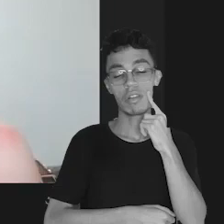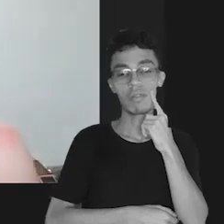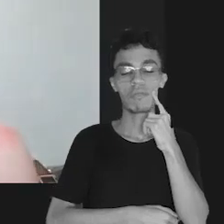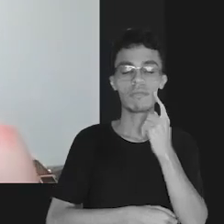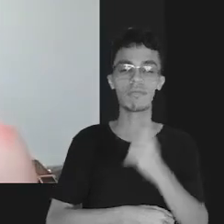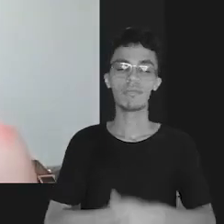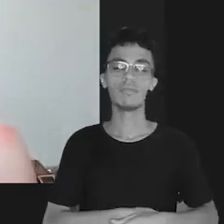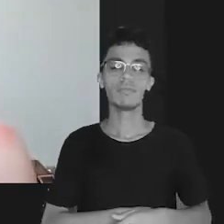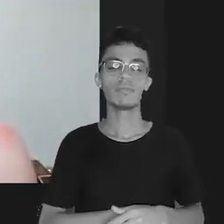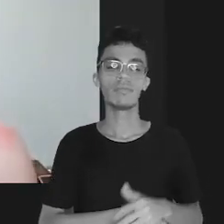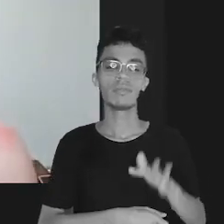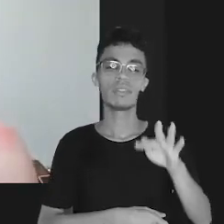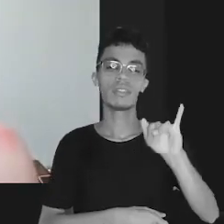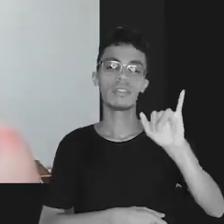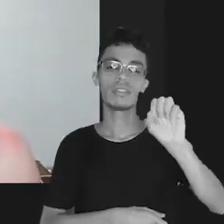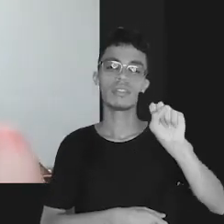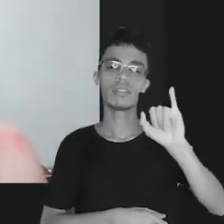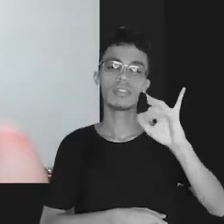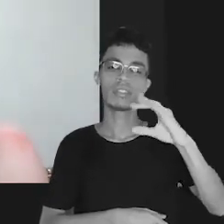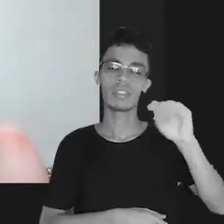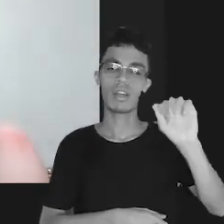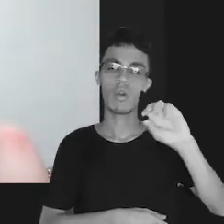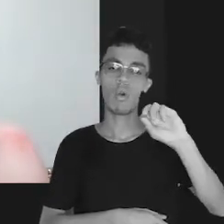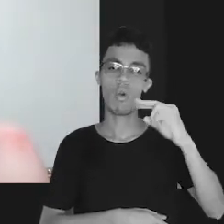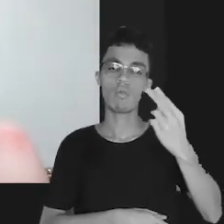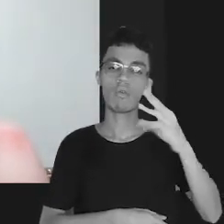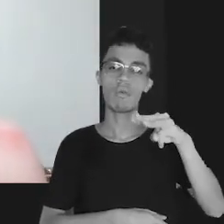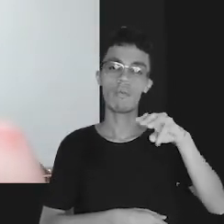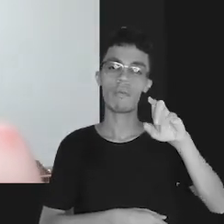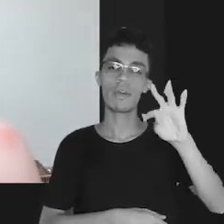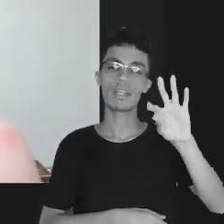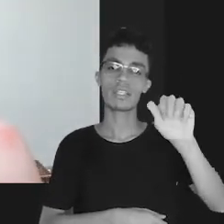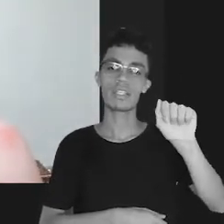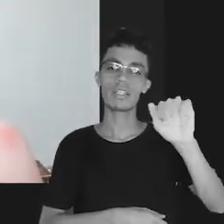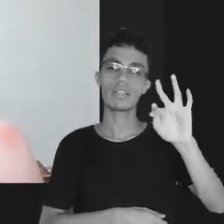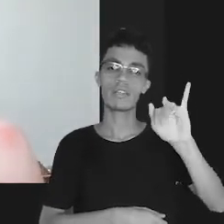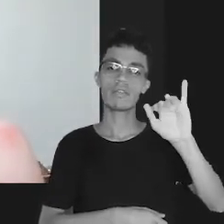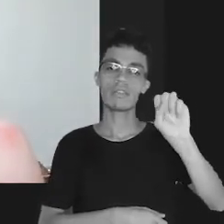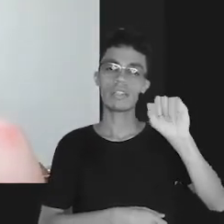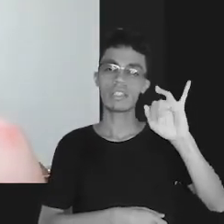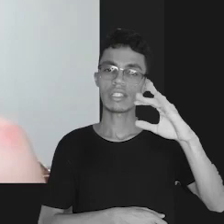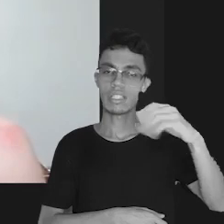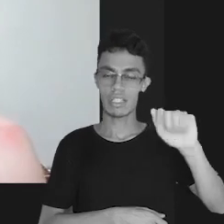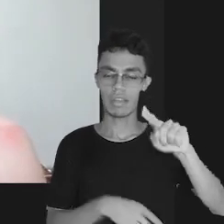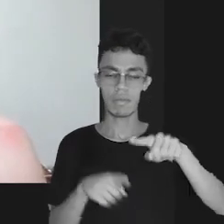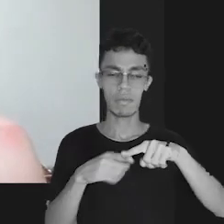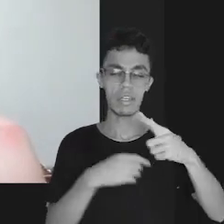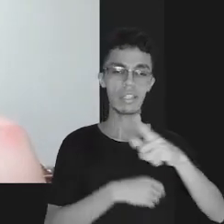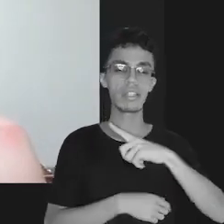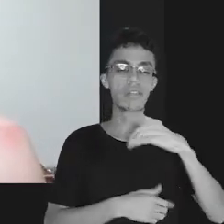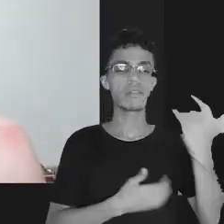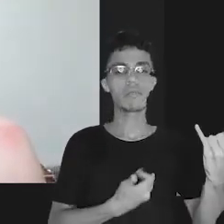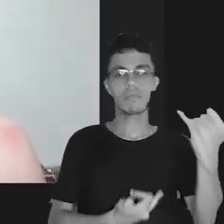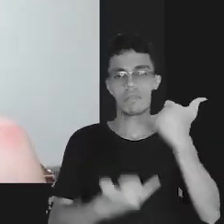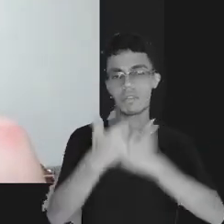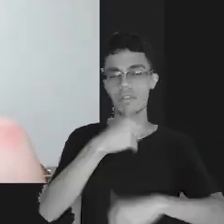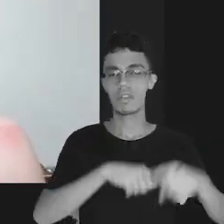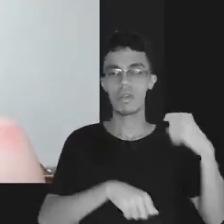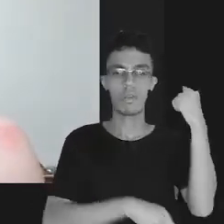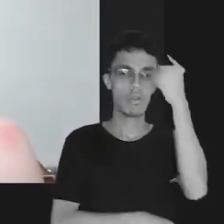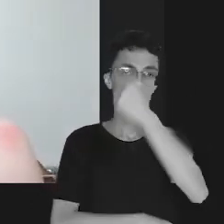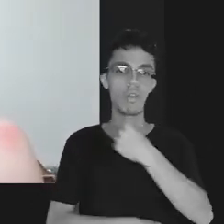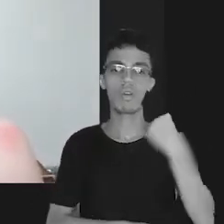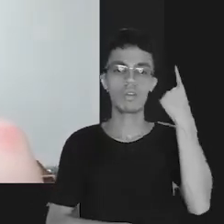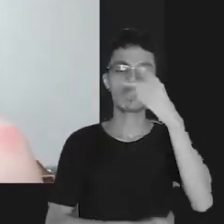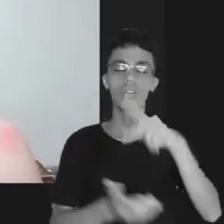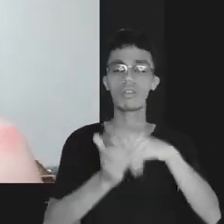pela metafísica. Ah, na física, tudo é coerente. Mas alguém me disse que o relógio da poesia anda